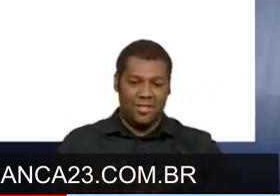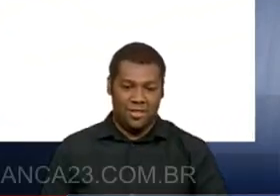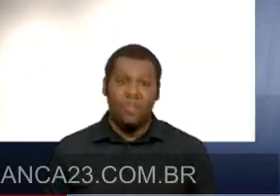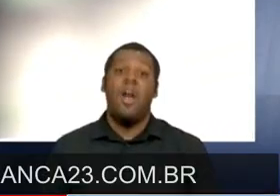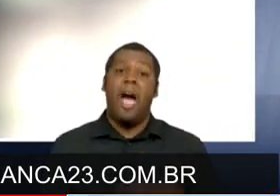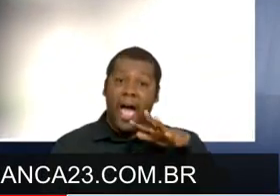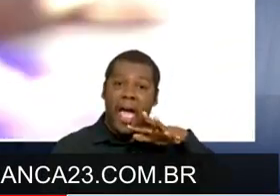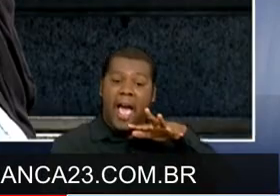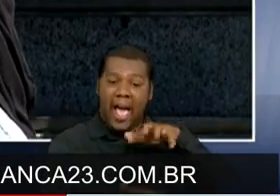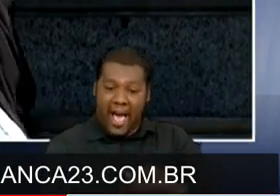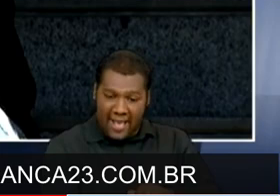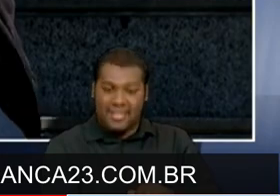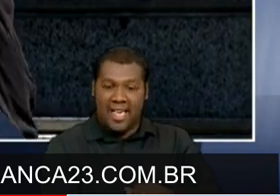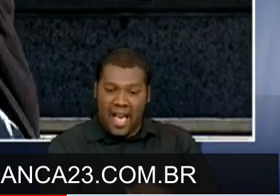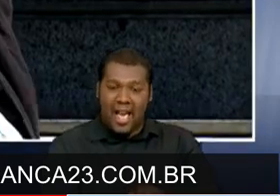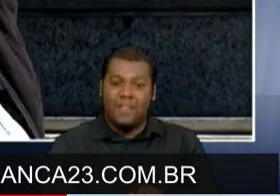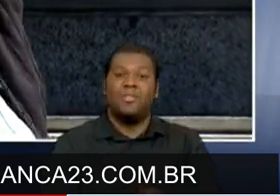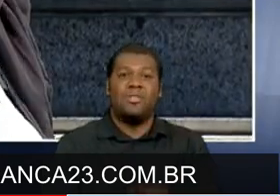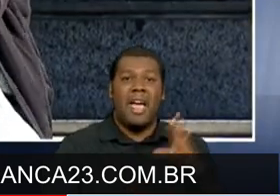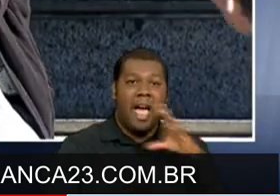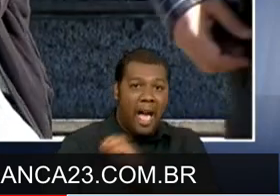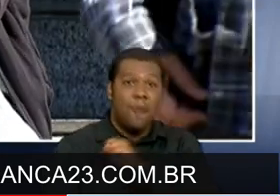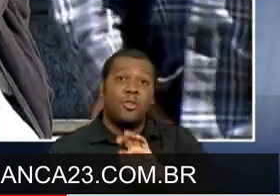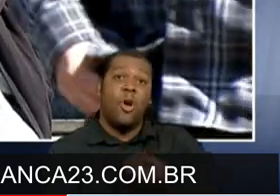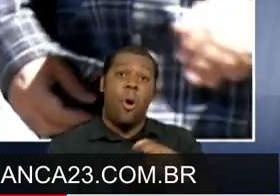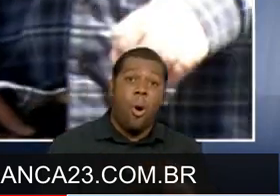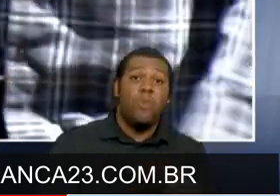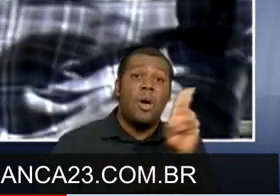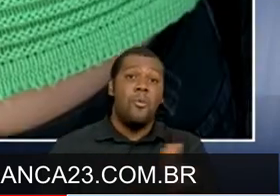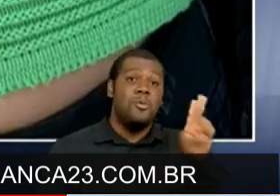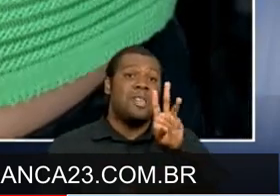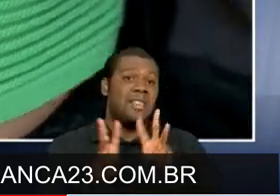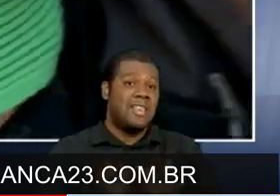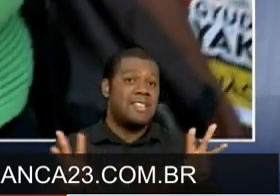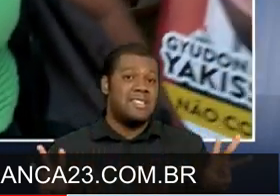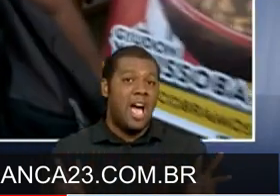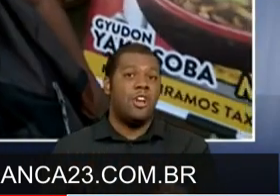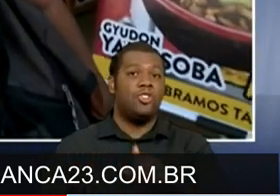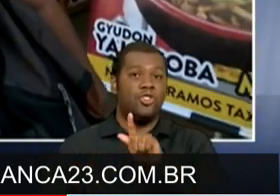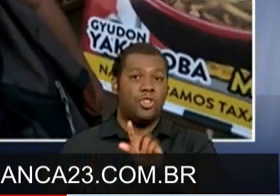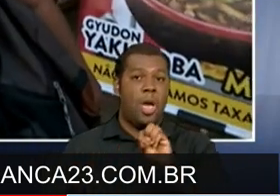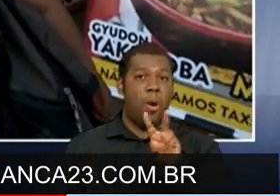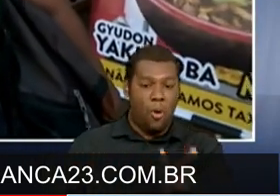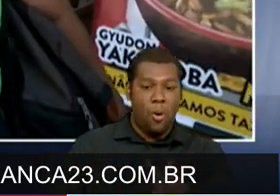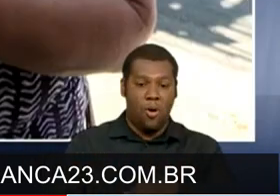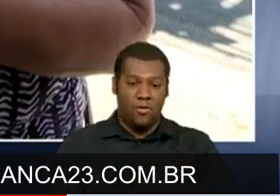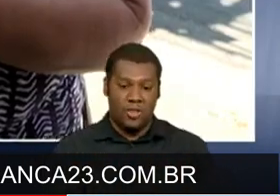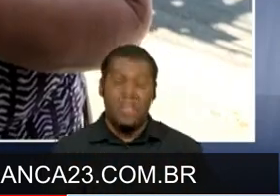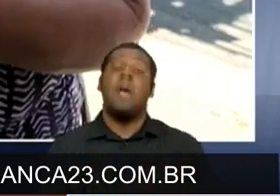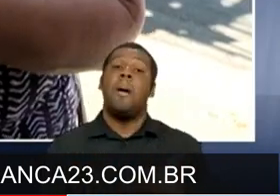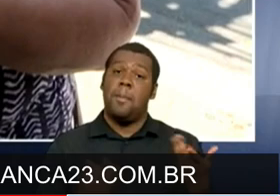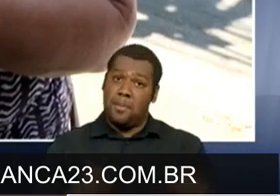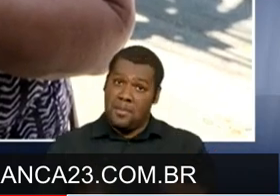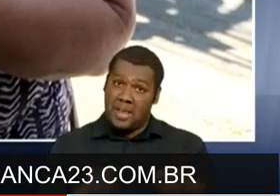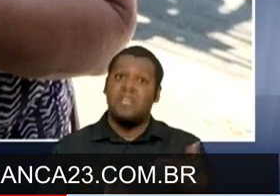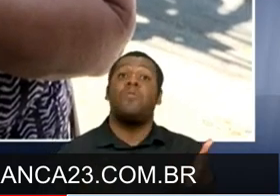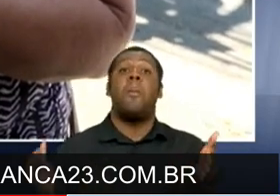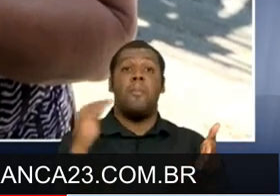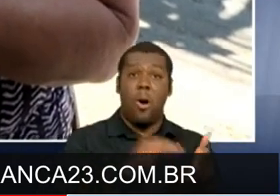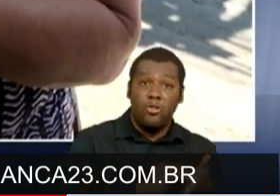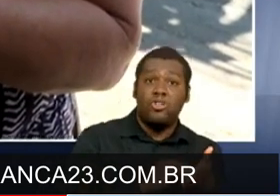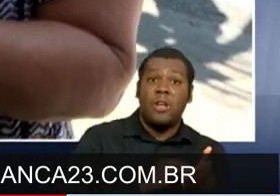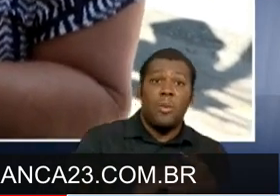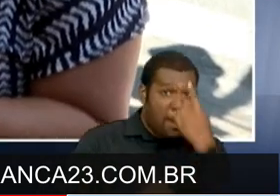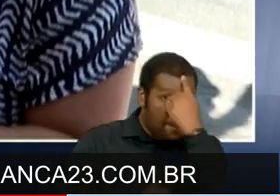de cadastro ou usar inclusive o gov.br. Lá você deve indicar qual a marca, o modelo do seu celular